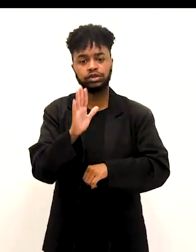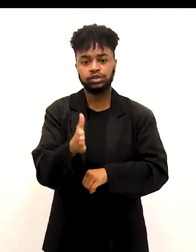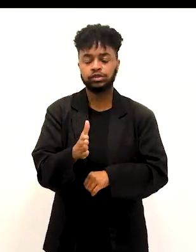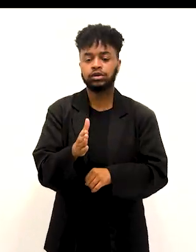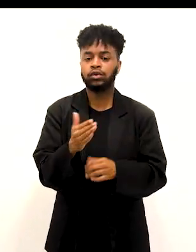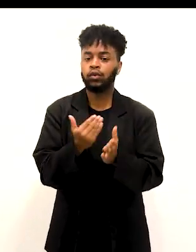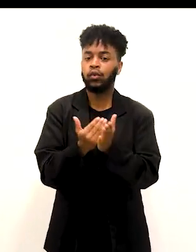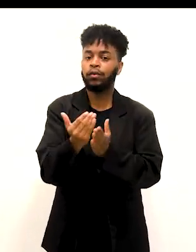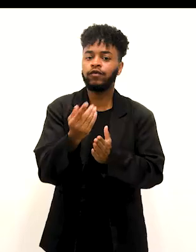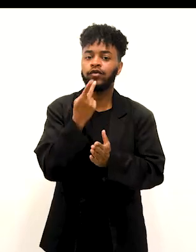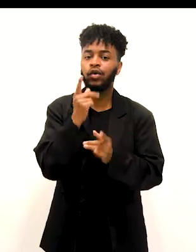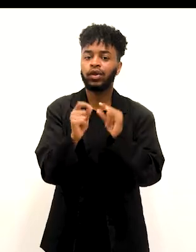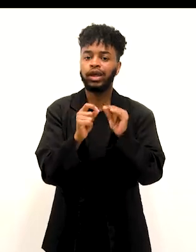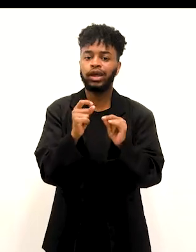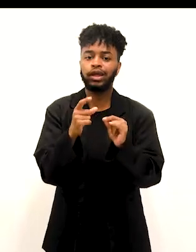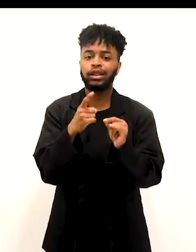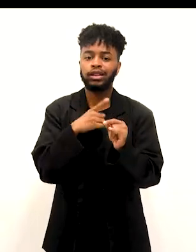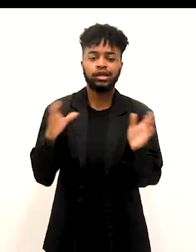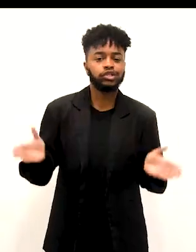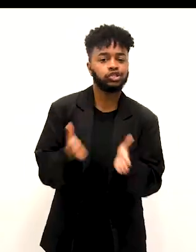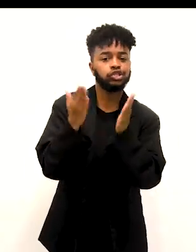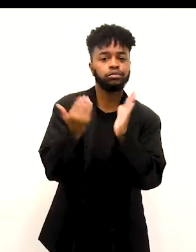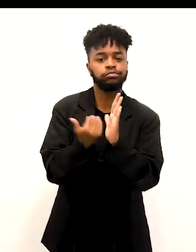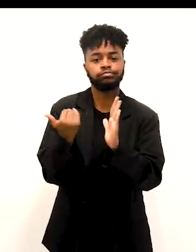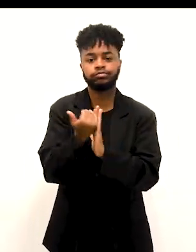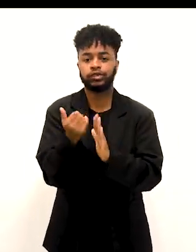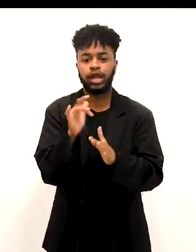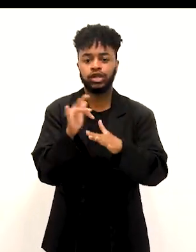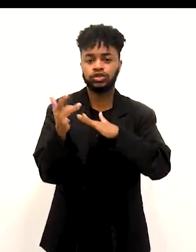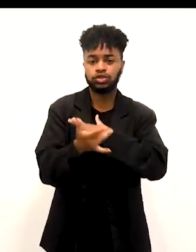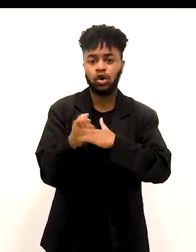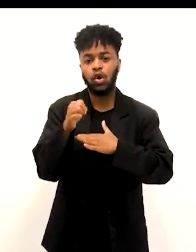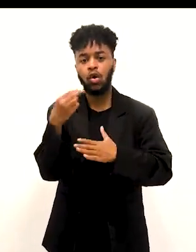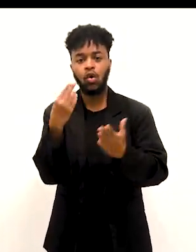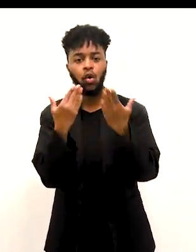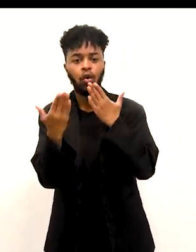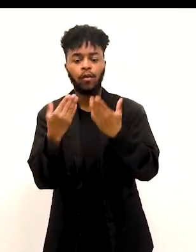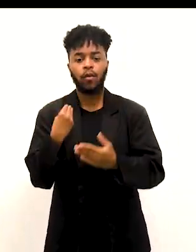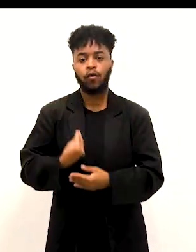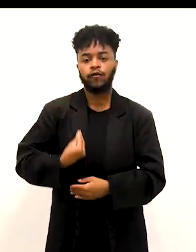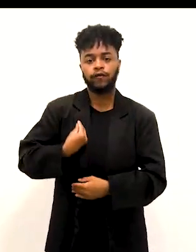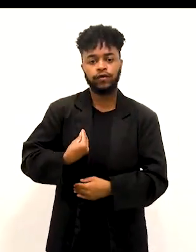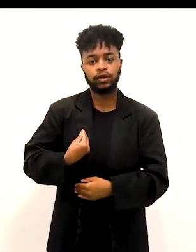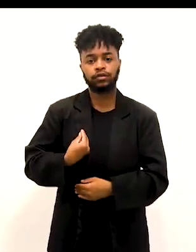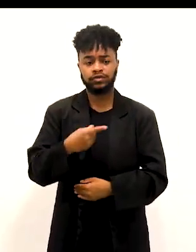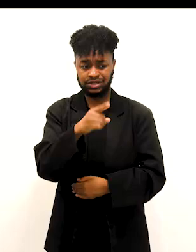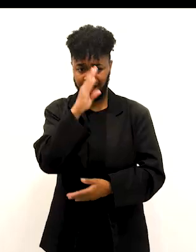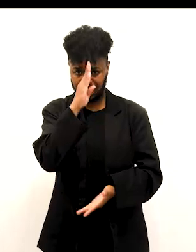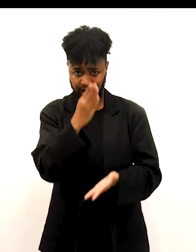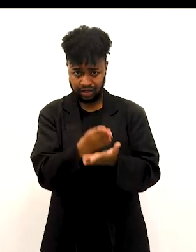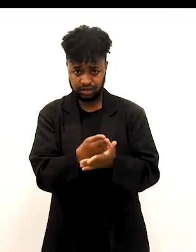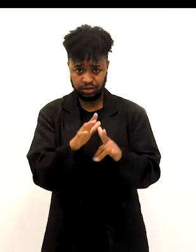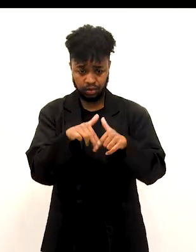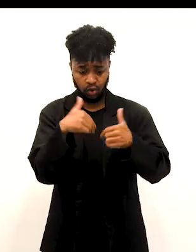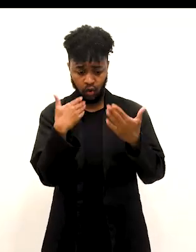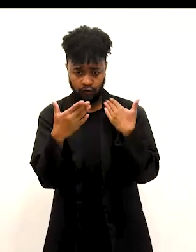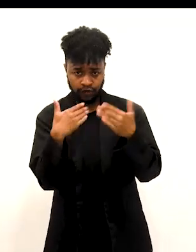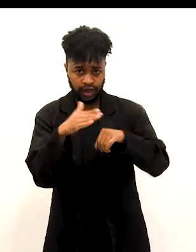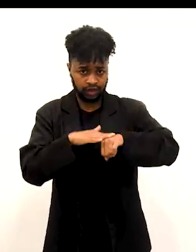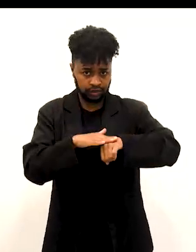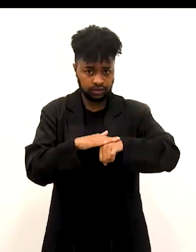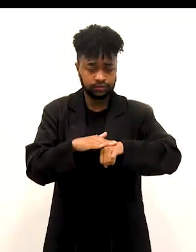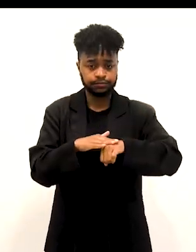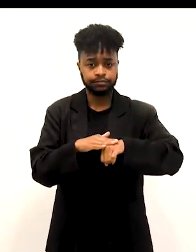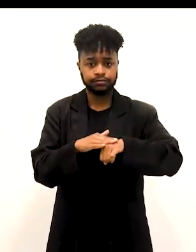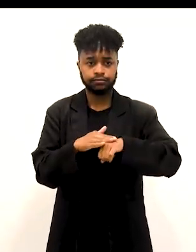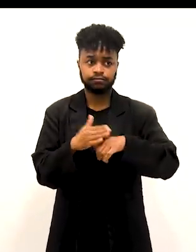né, Gustavo, no início do programa, por esse excesso de estímulo de redes sociais, de comparação de estilo de vida? Você acha, pelas conversas